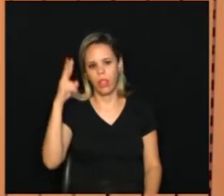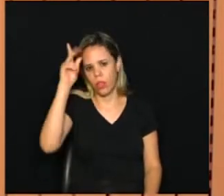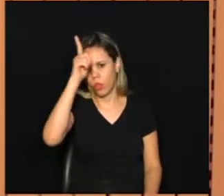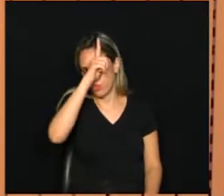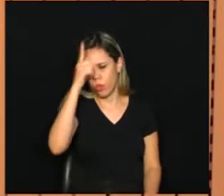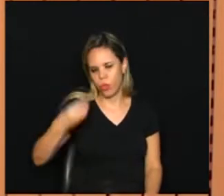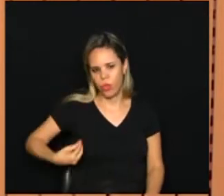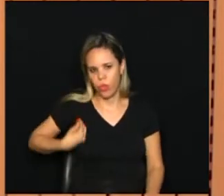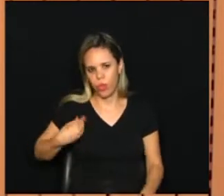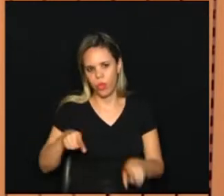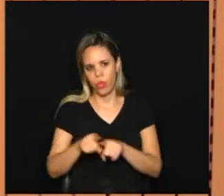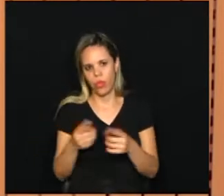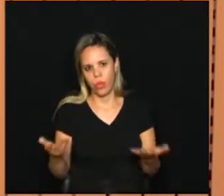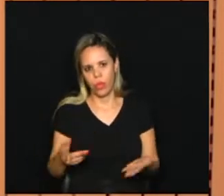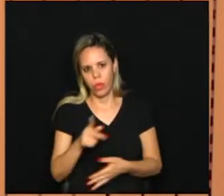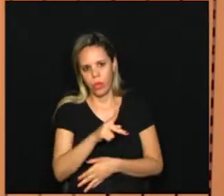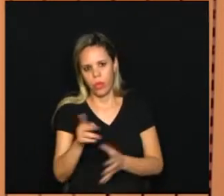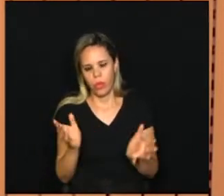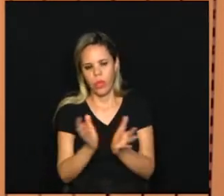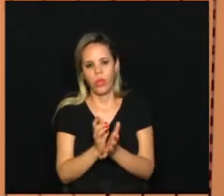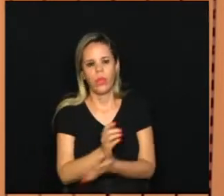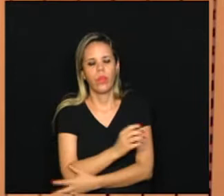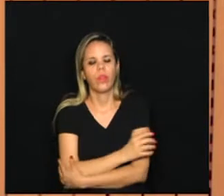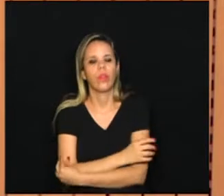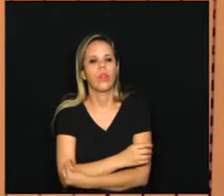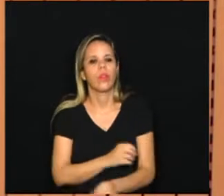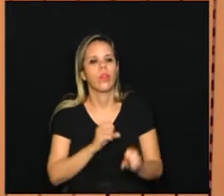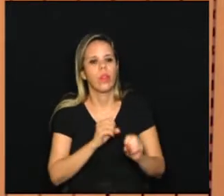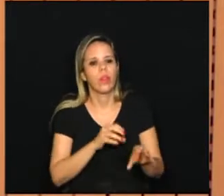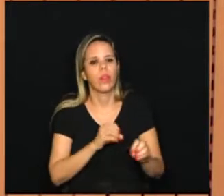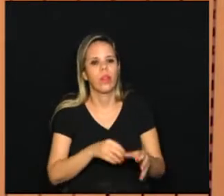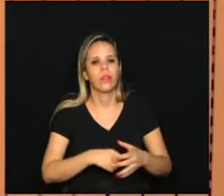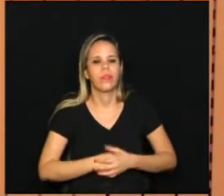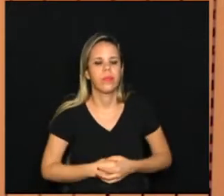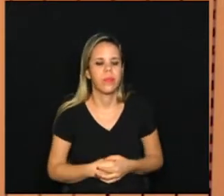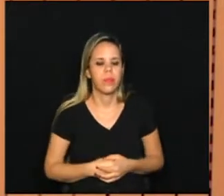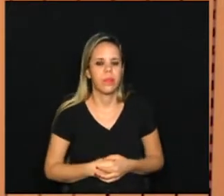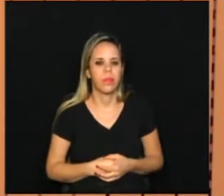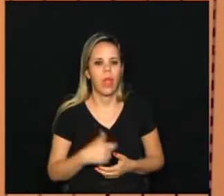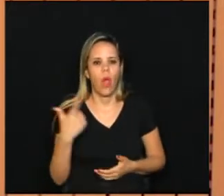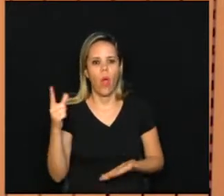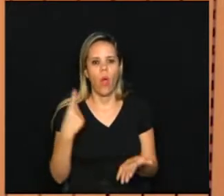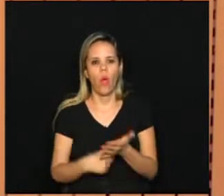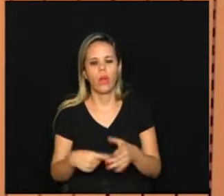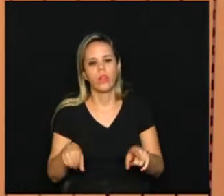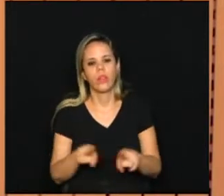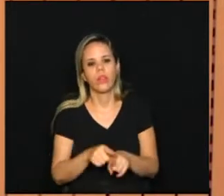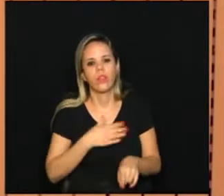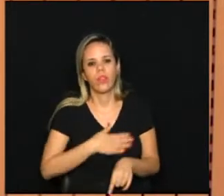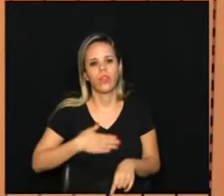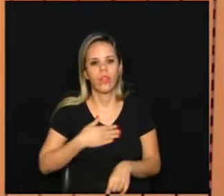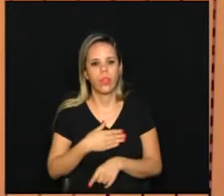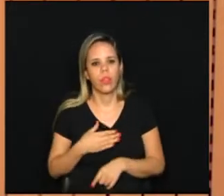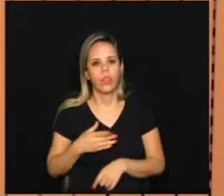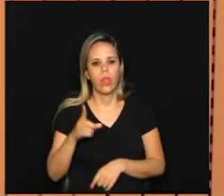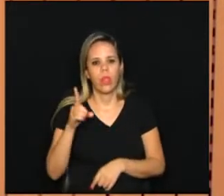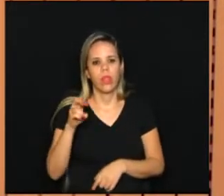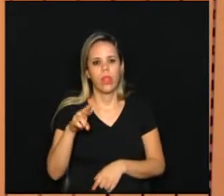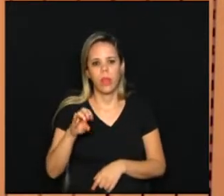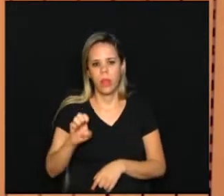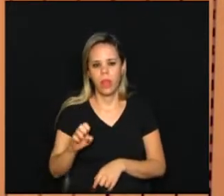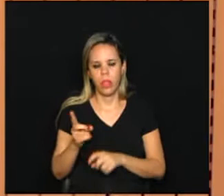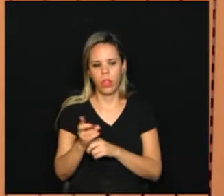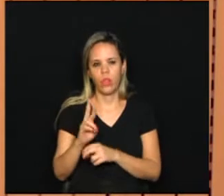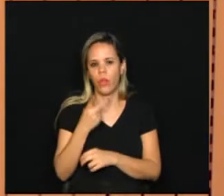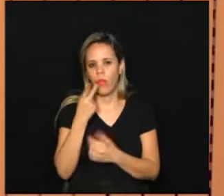aqui conosco hoje, ele é presidente da Comissão de Educação, tem outro compromisso também, mas eu gostaria muito que ele comentasse um pouquinho